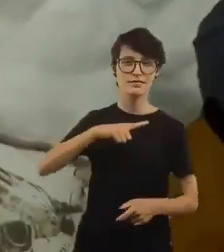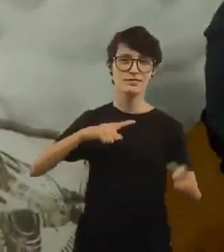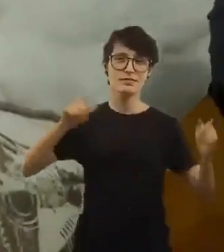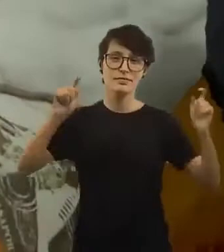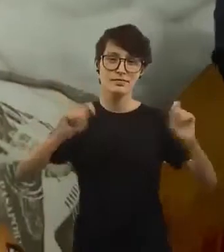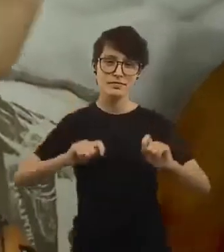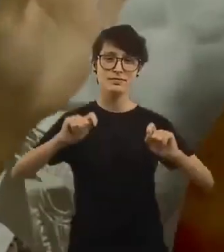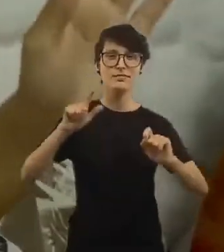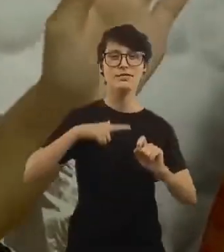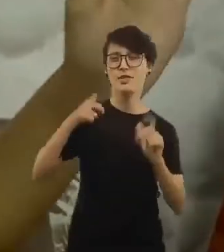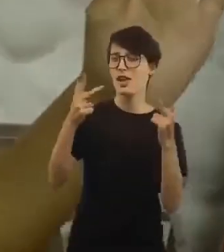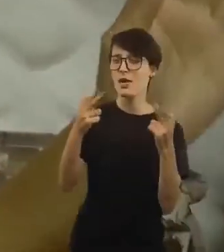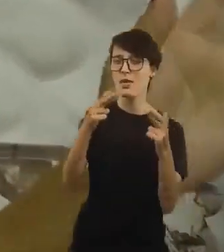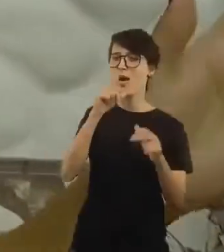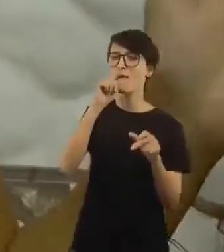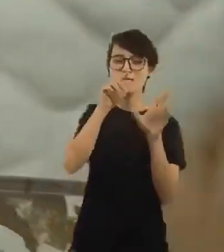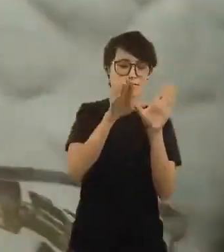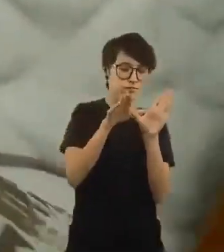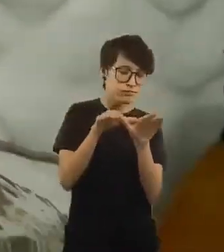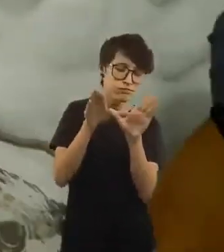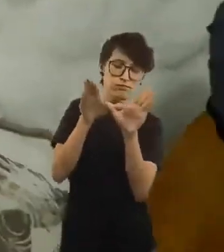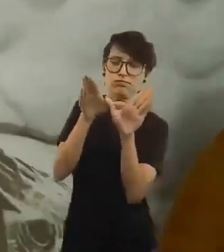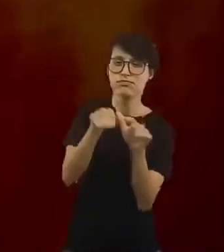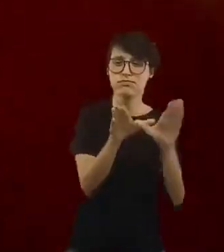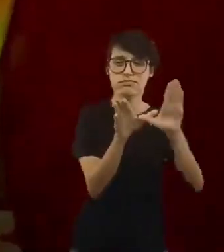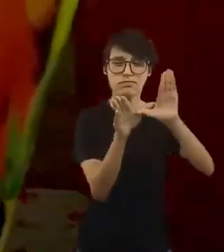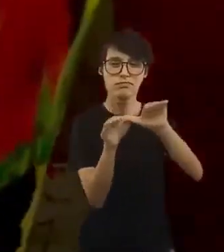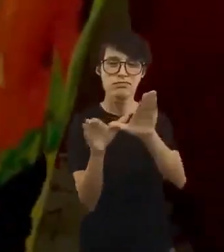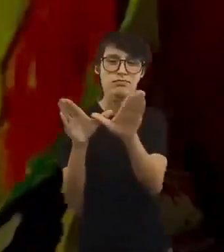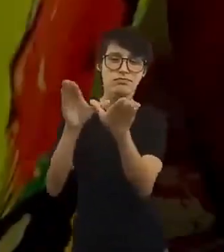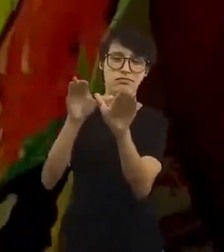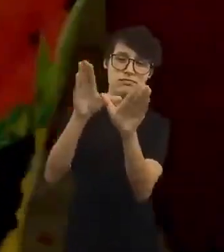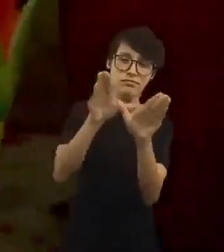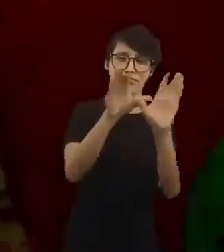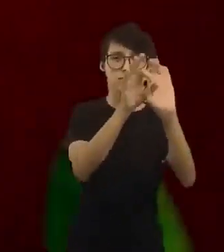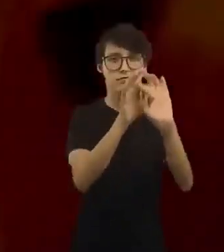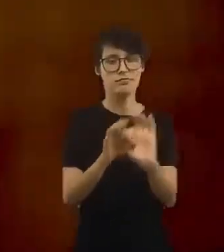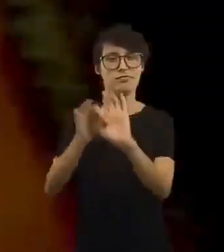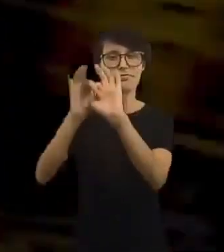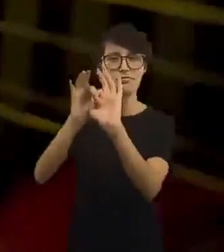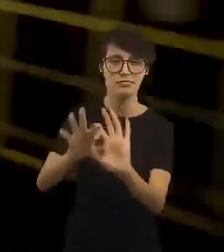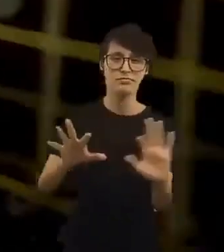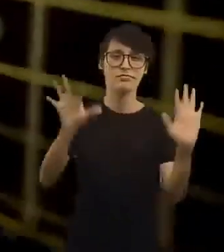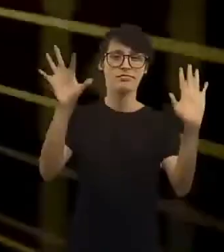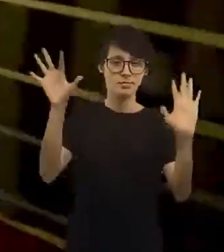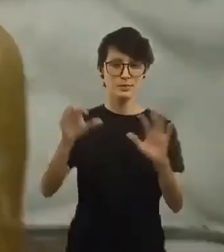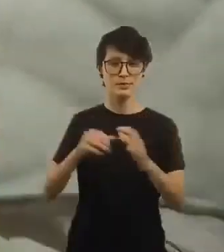pássaro livre, pássaro livre.